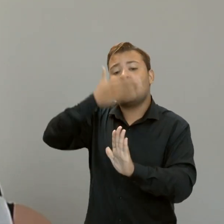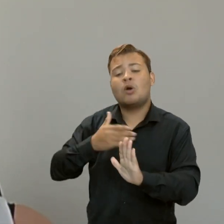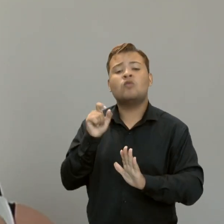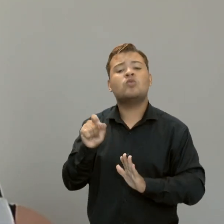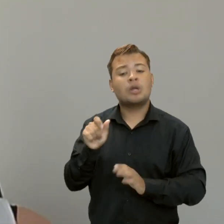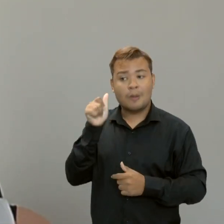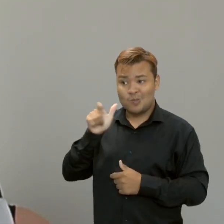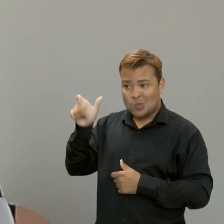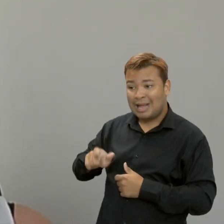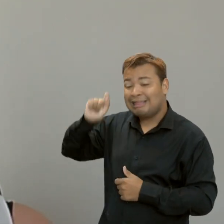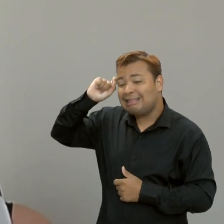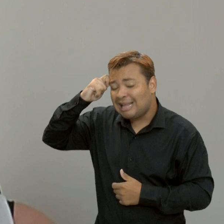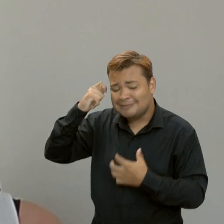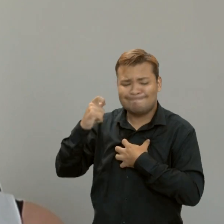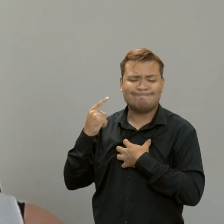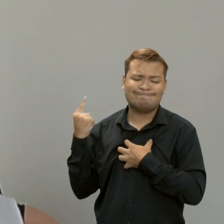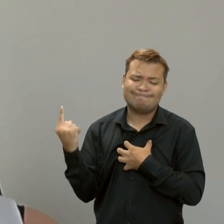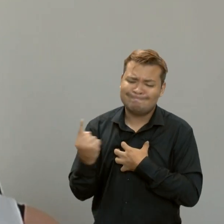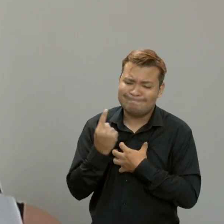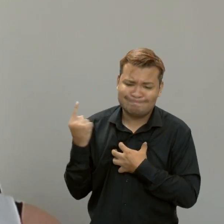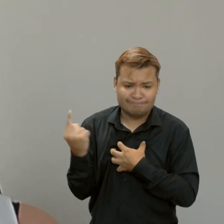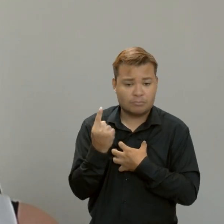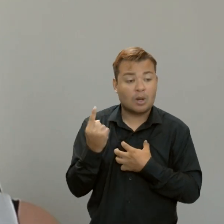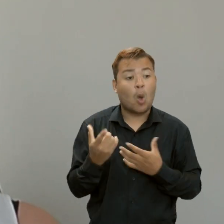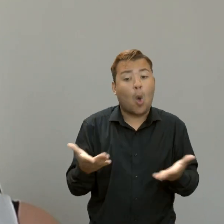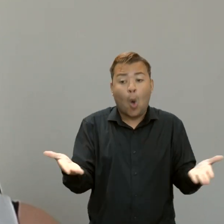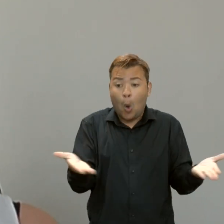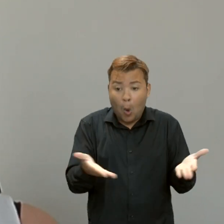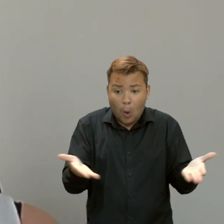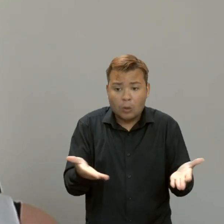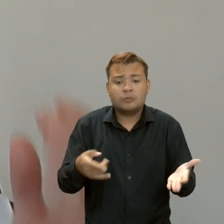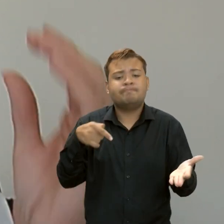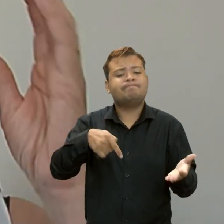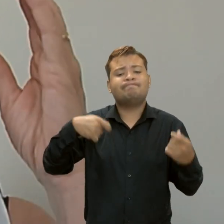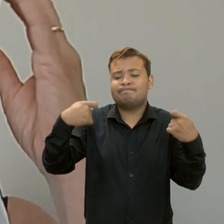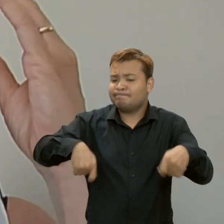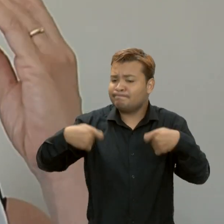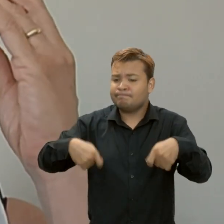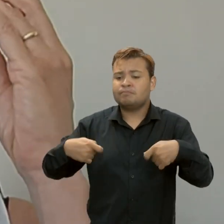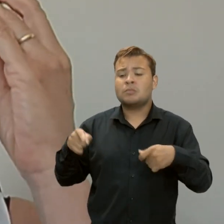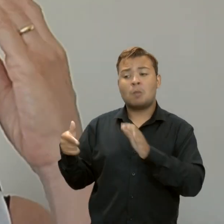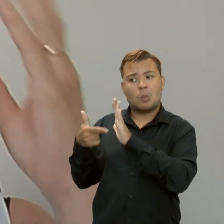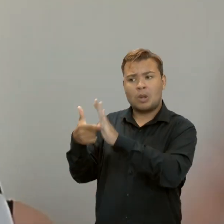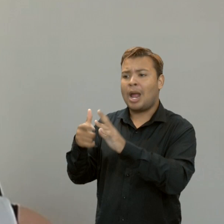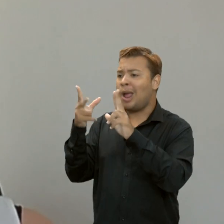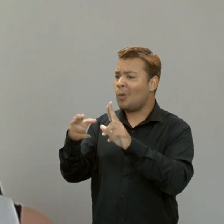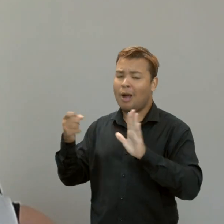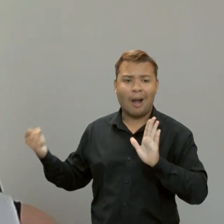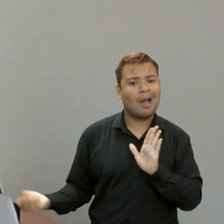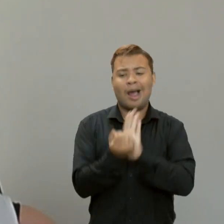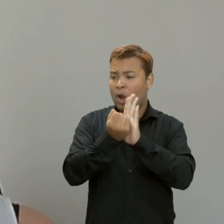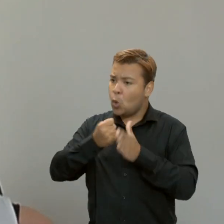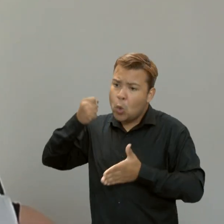negro, solitário, que a gente precisa hoje trazer como uma bandeira de luta mesmo,